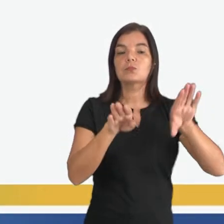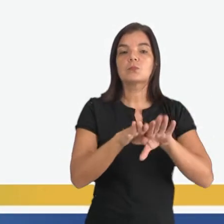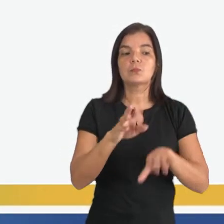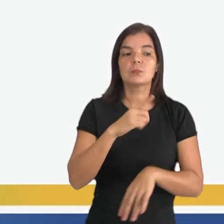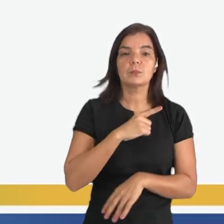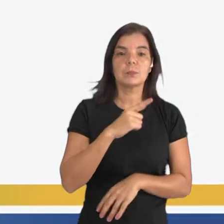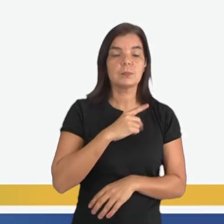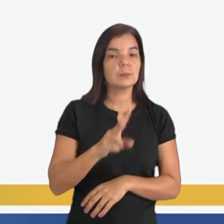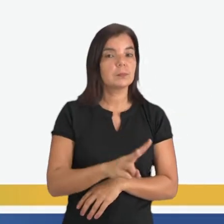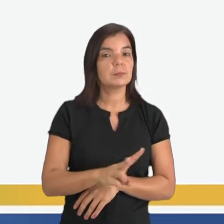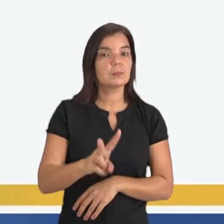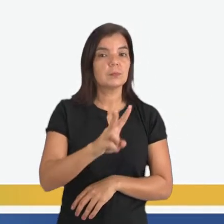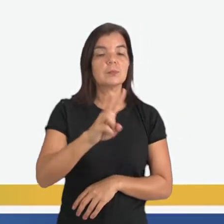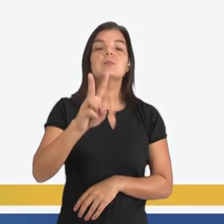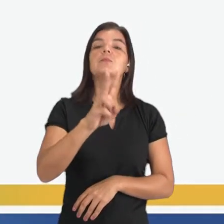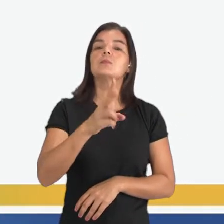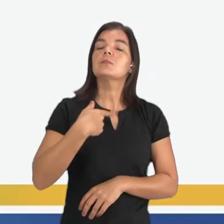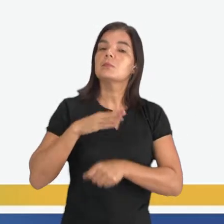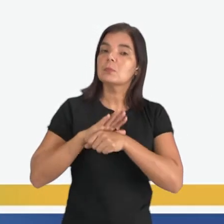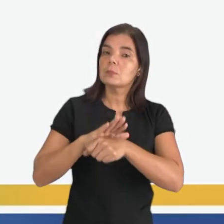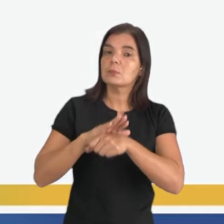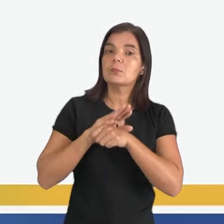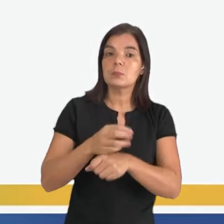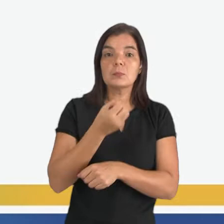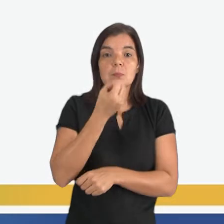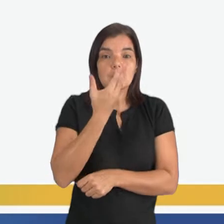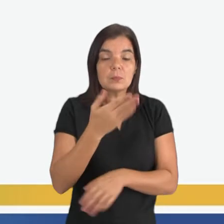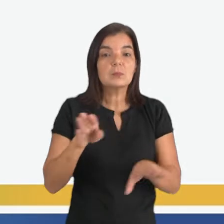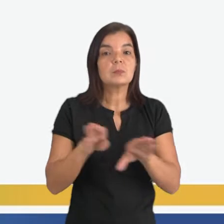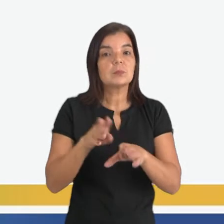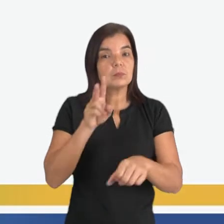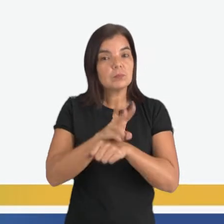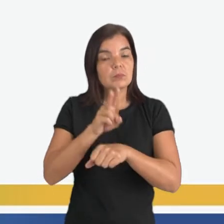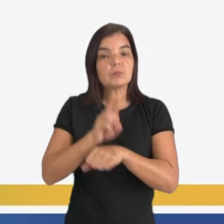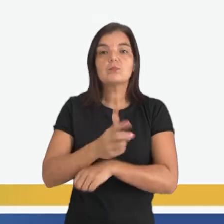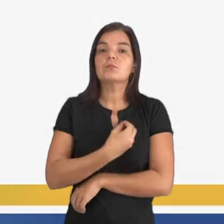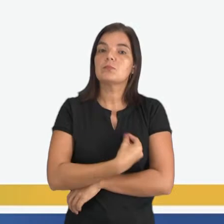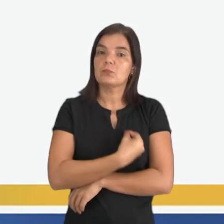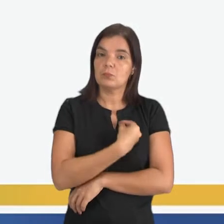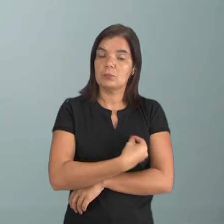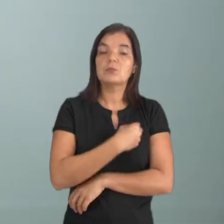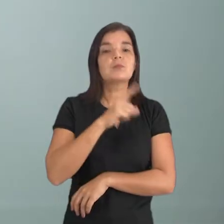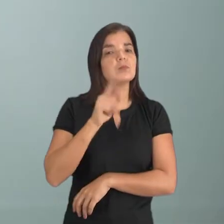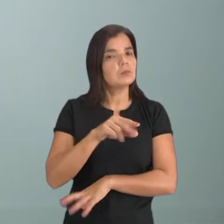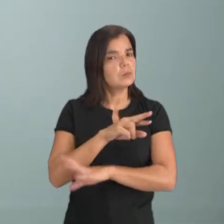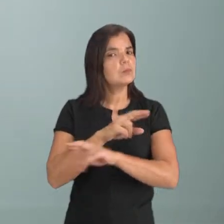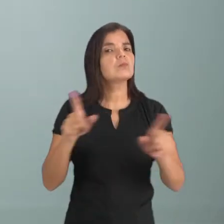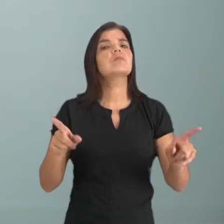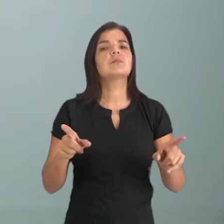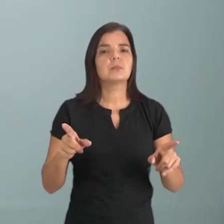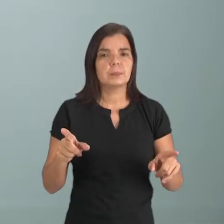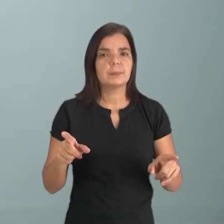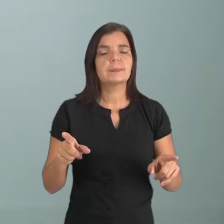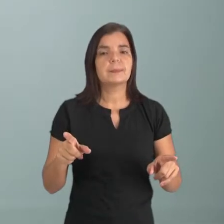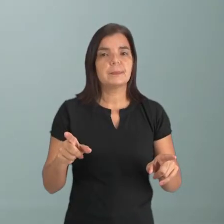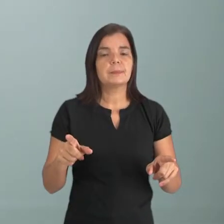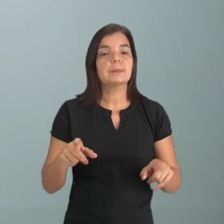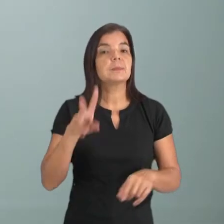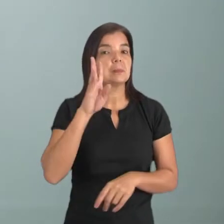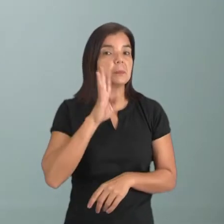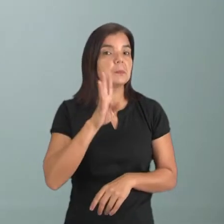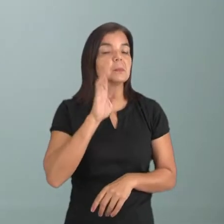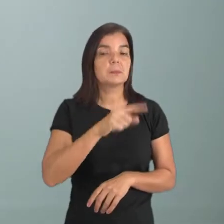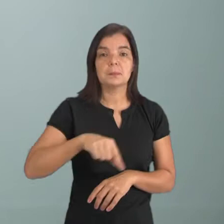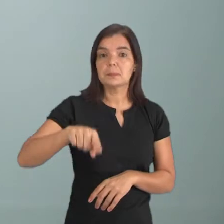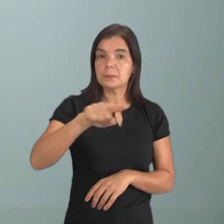ter valorizar as que contribuem para o bem comum e preservam a vida. Então, há uma diferençazinha bem